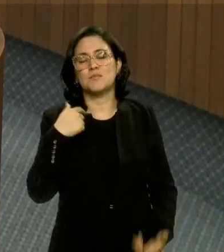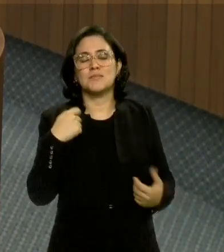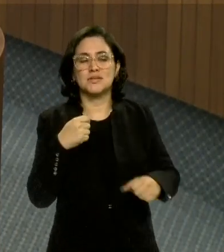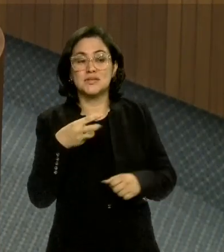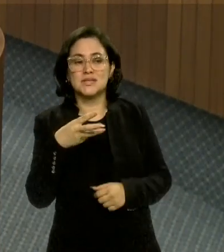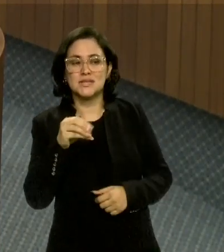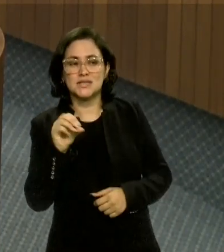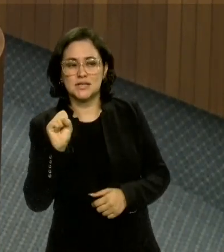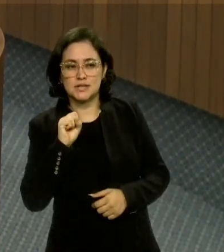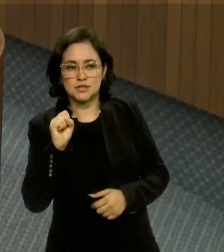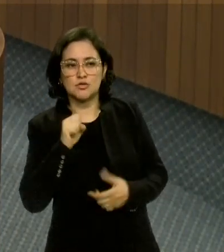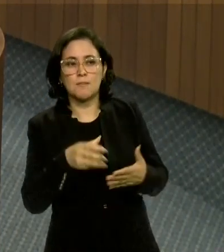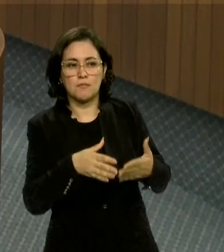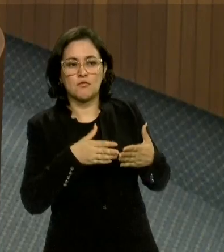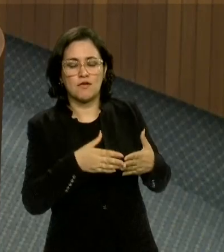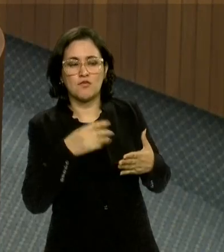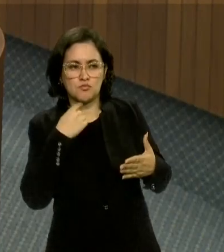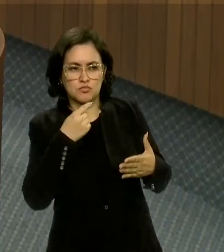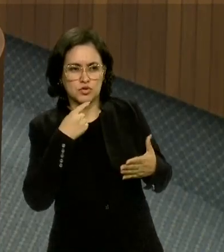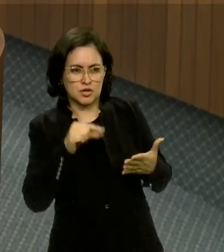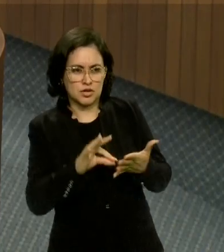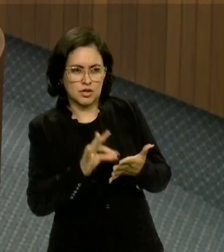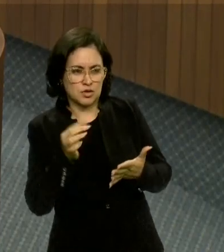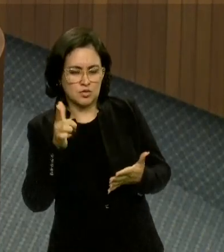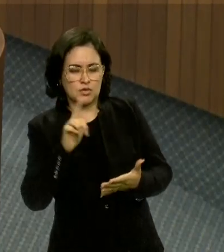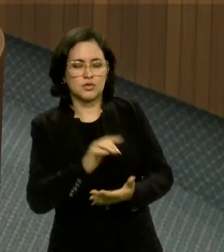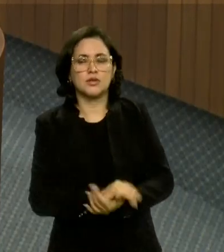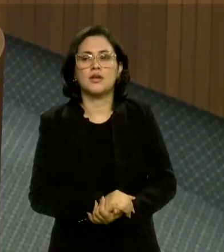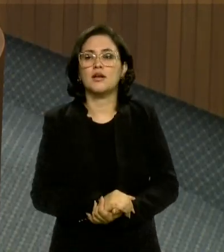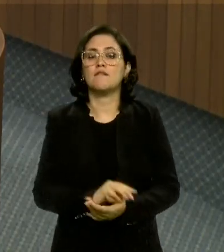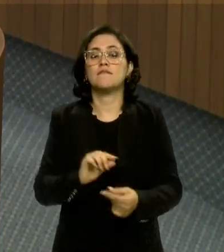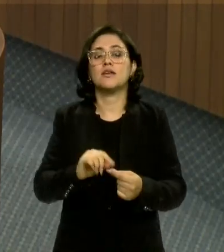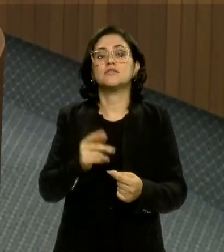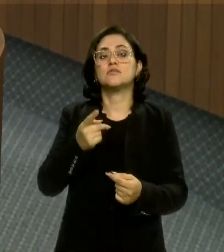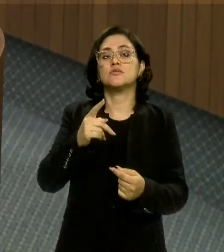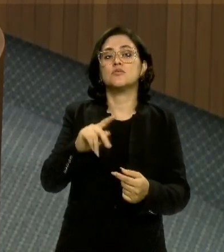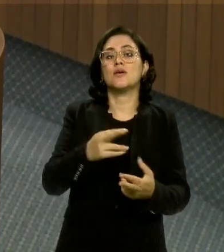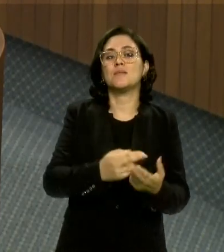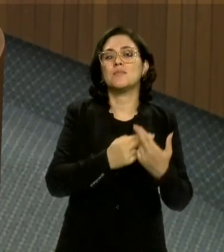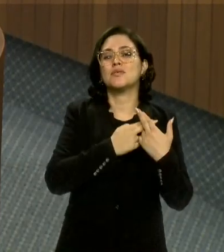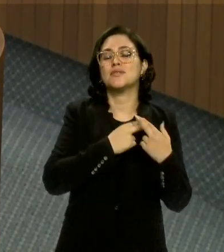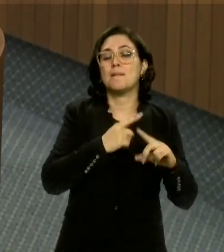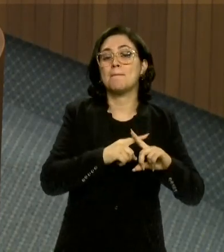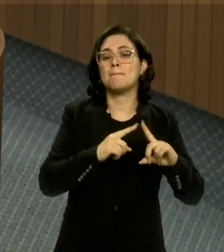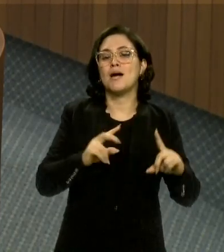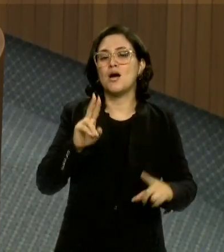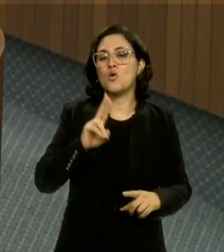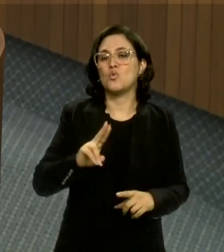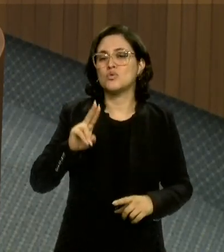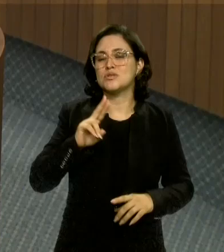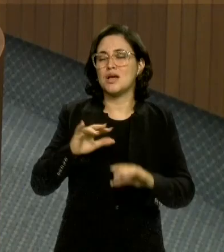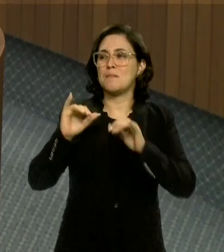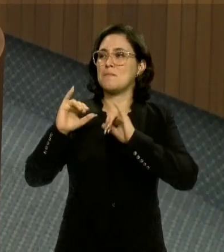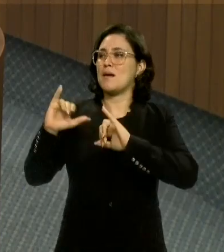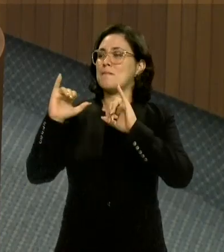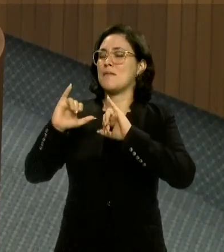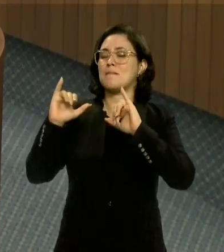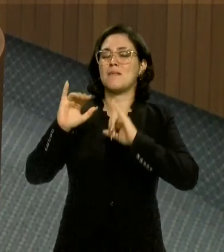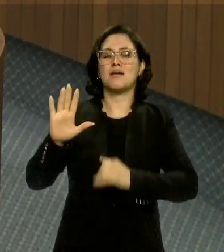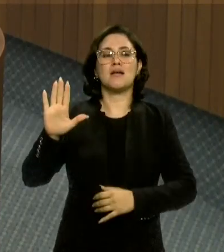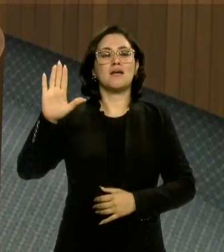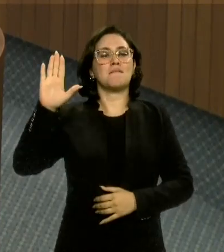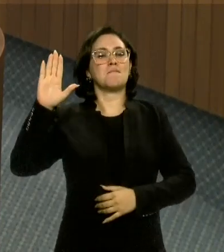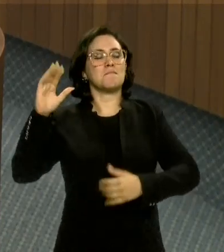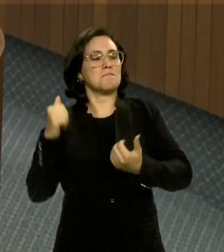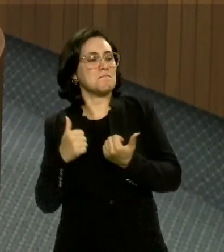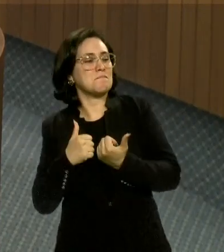que não há inscritos. Ele está cumprindo a obrigação dele, mas utilizando aquilo como se favor à população ou diferenciação